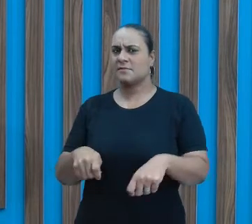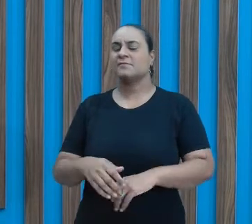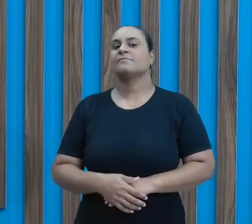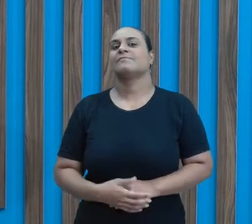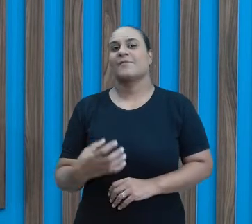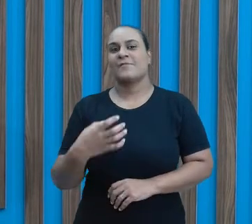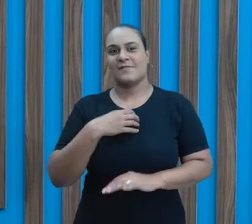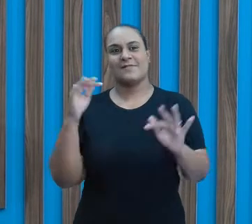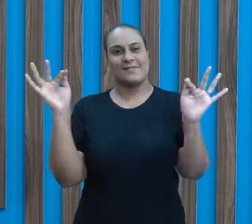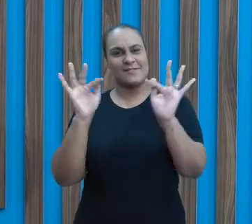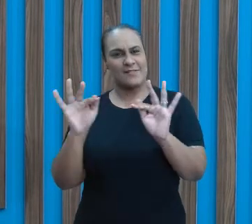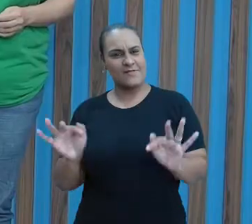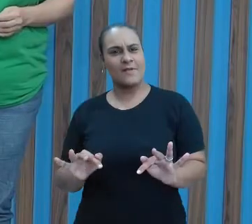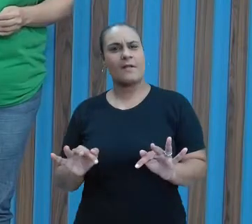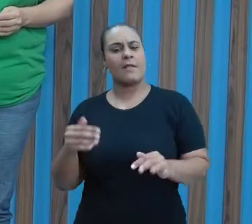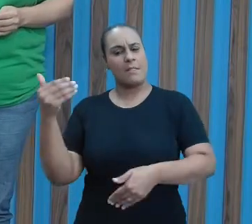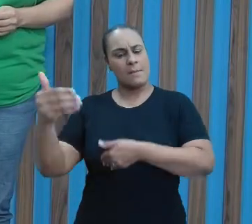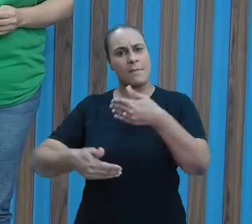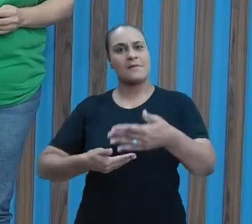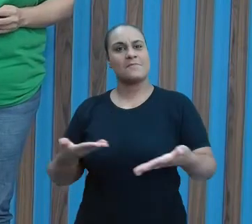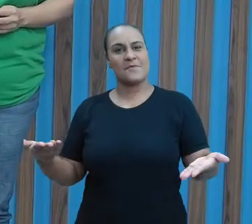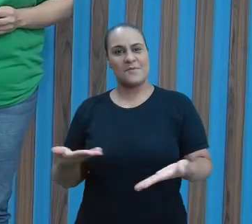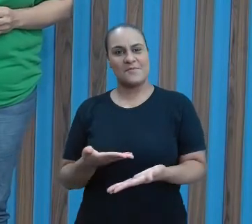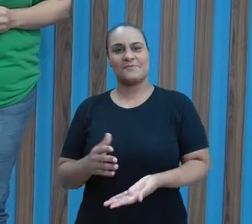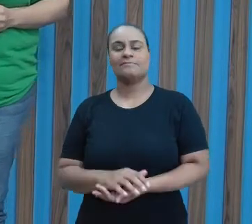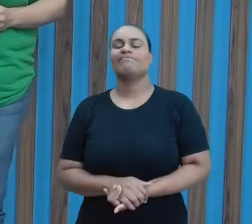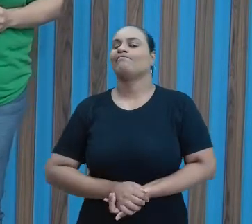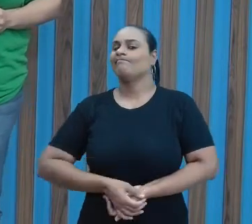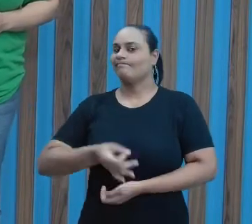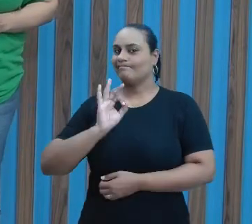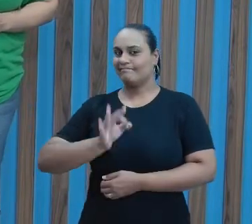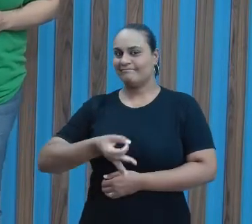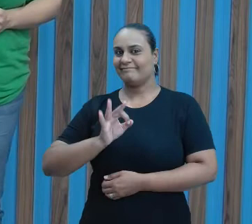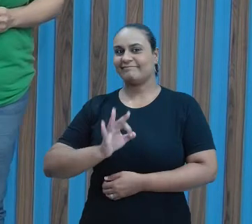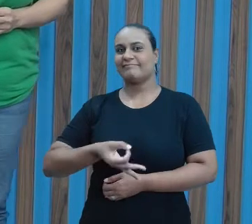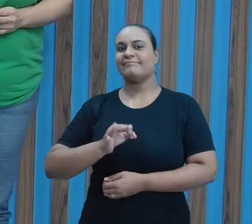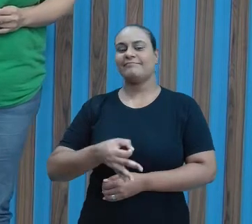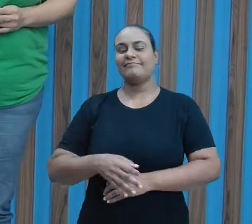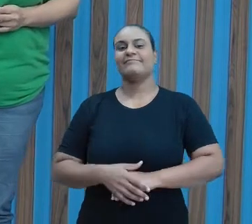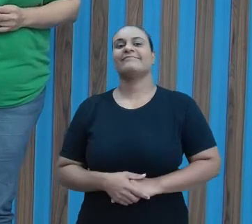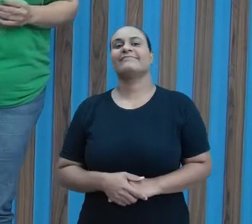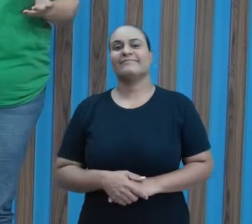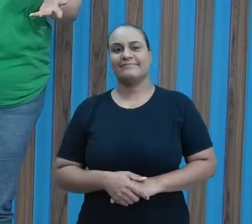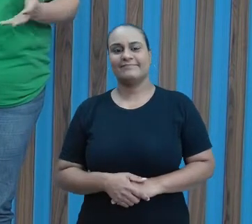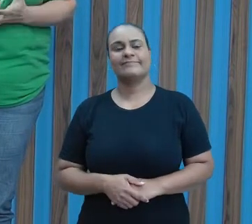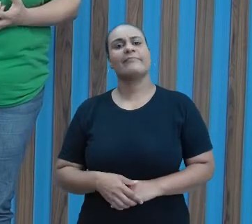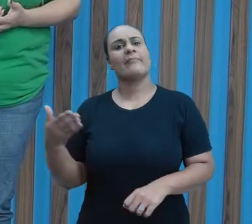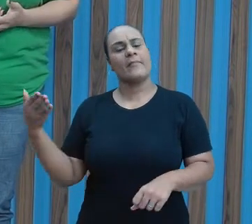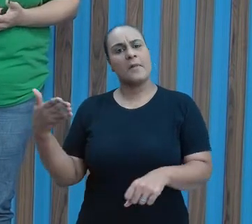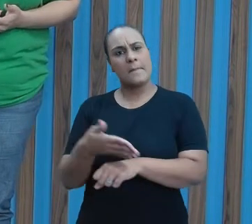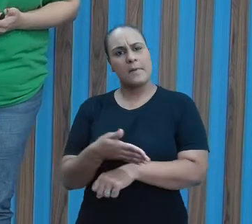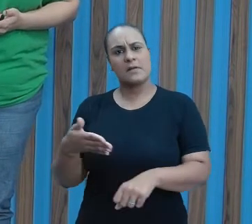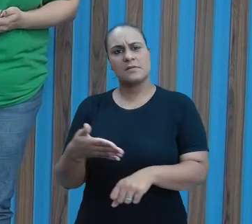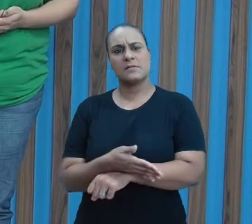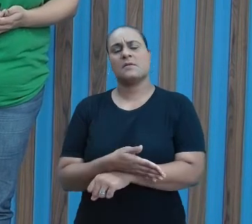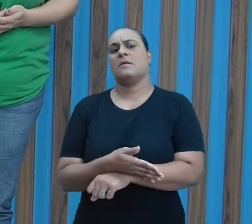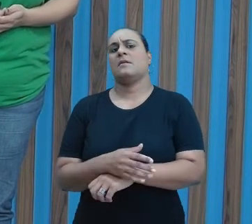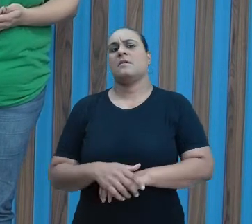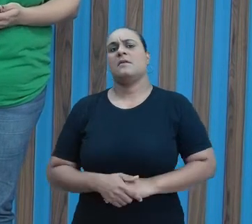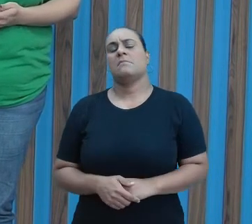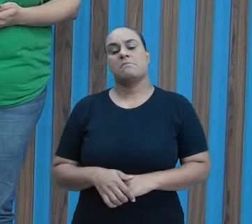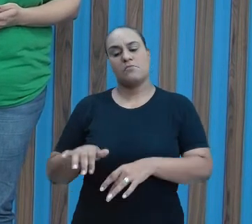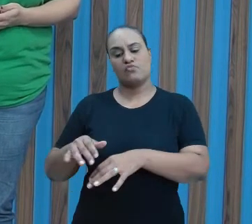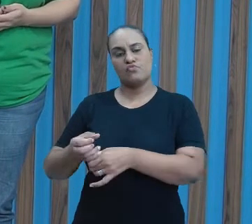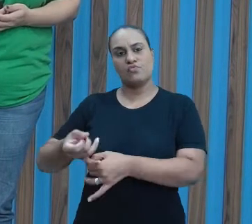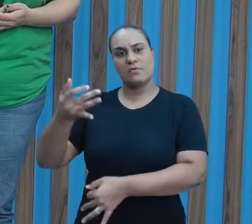muito felizes, não é, Carol? Com certeza, professora Isabel. Então, façam isso aí, gente. Também participem, né? Com a gente aí do